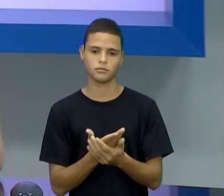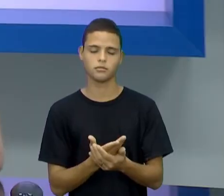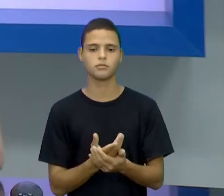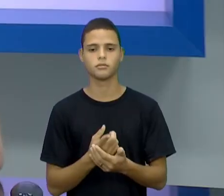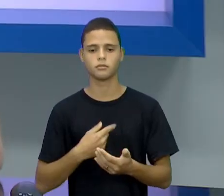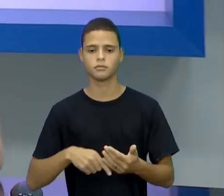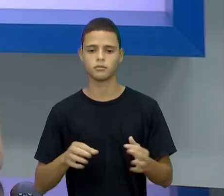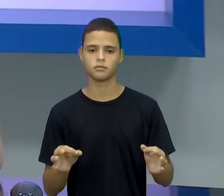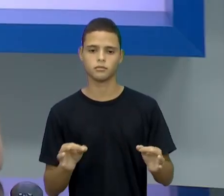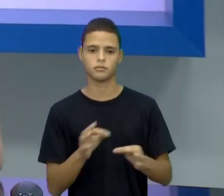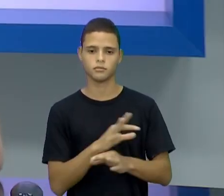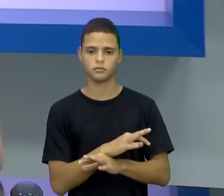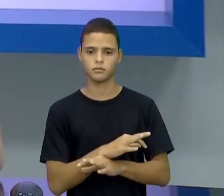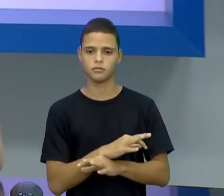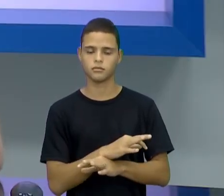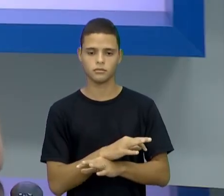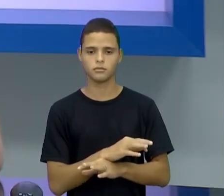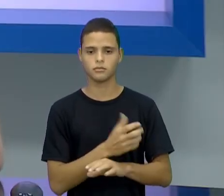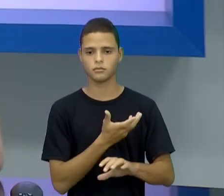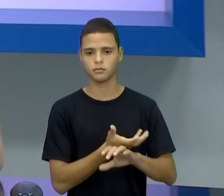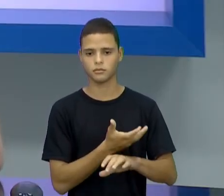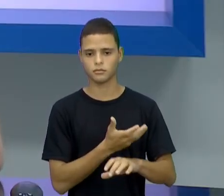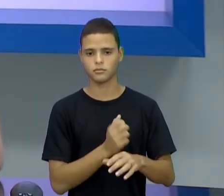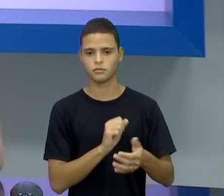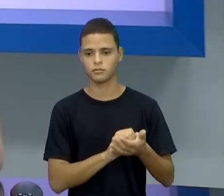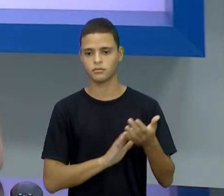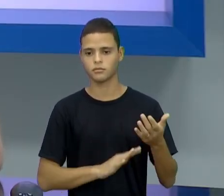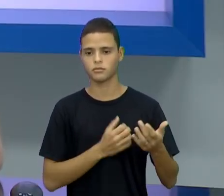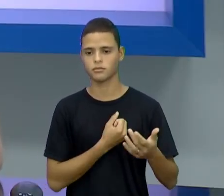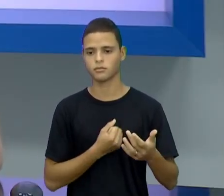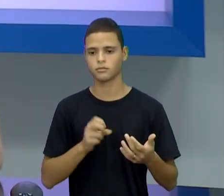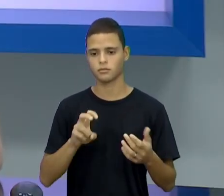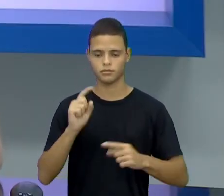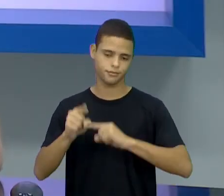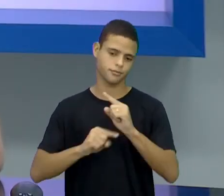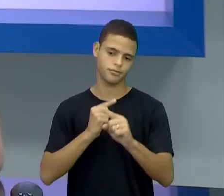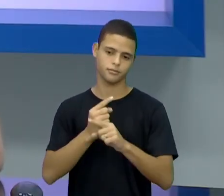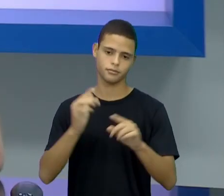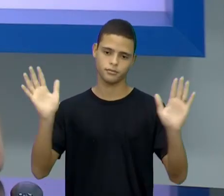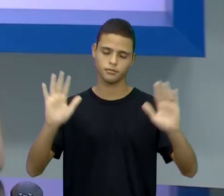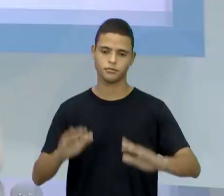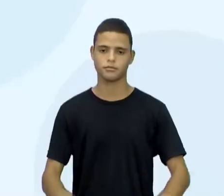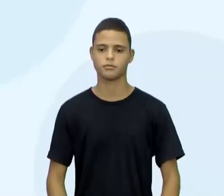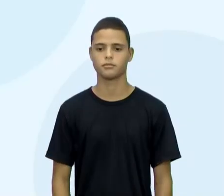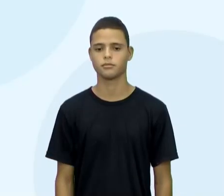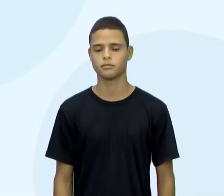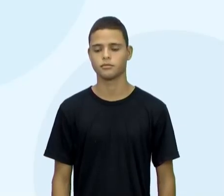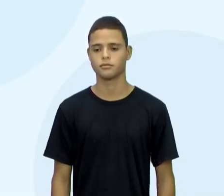faremos aí a finalização deste componente da atividade 5. Até a próxima!